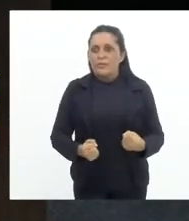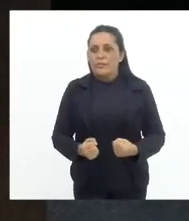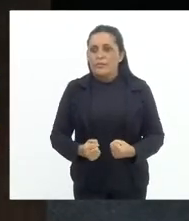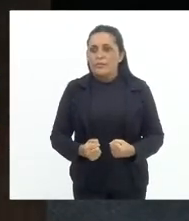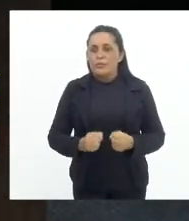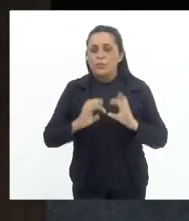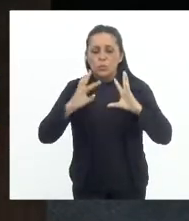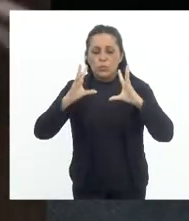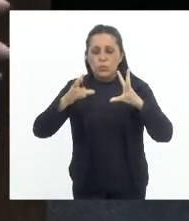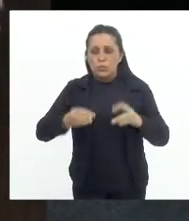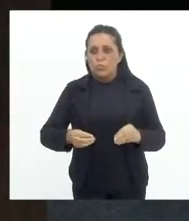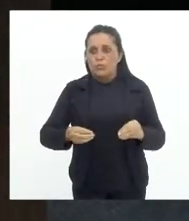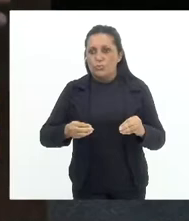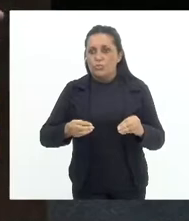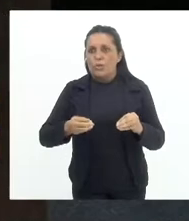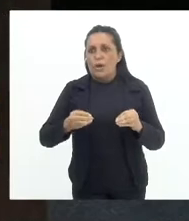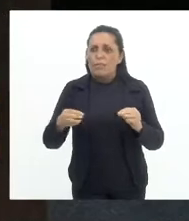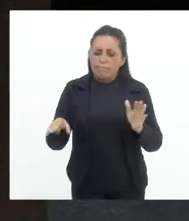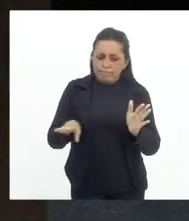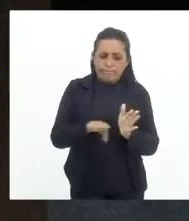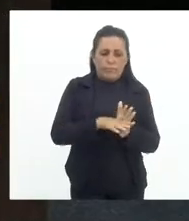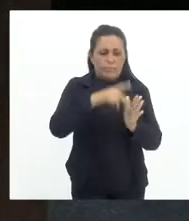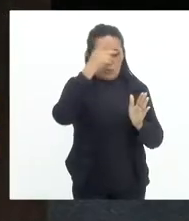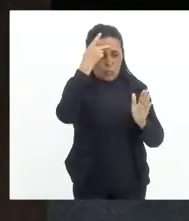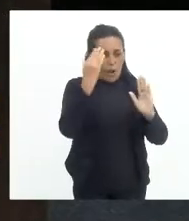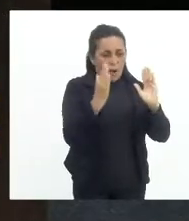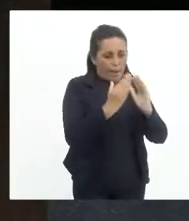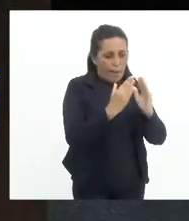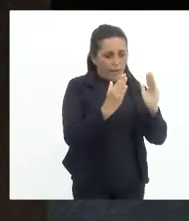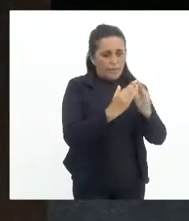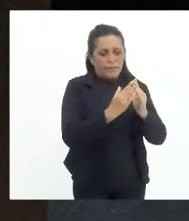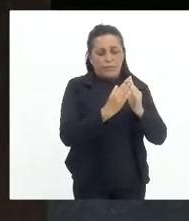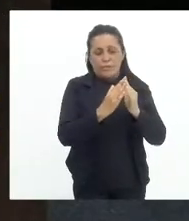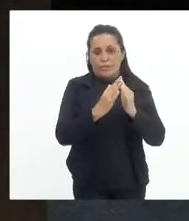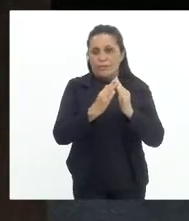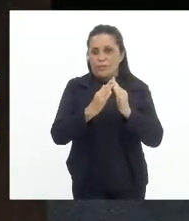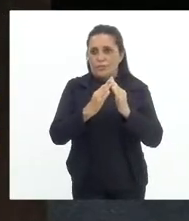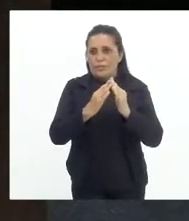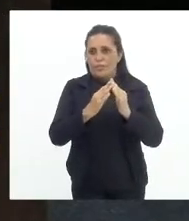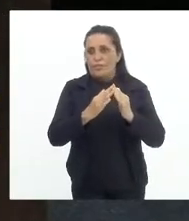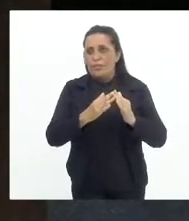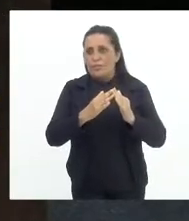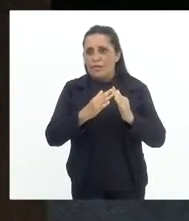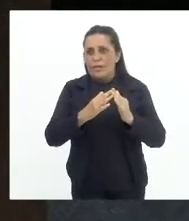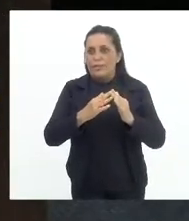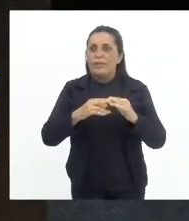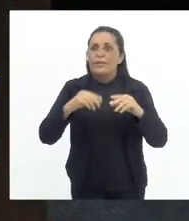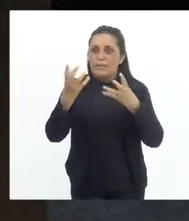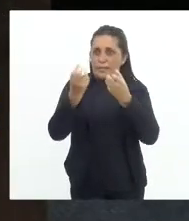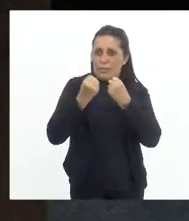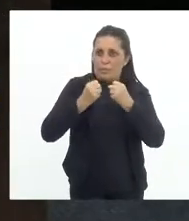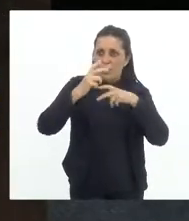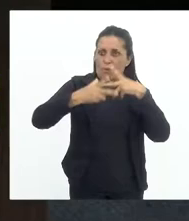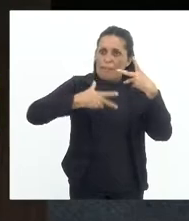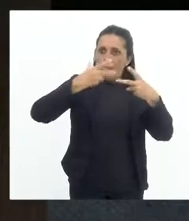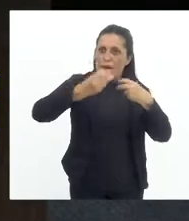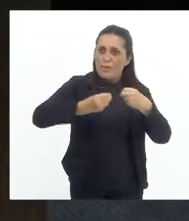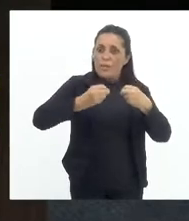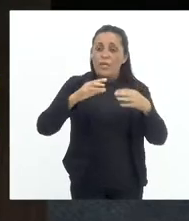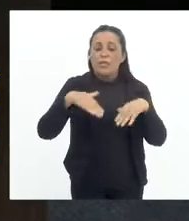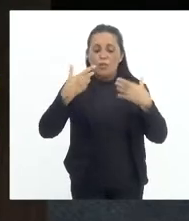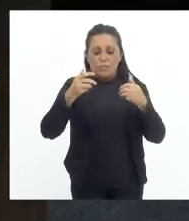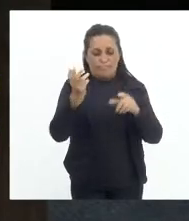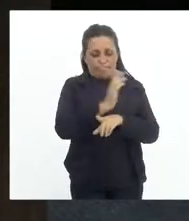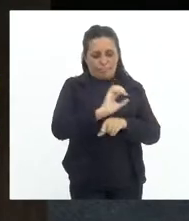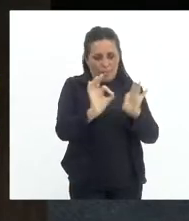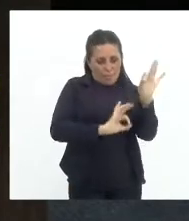tudo foi até a pessoa na casa dela onde ela escolhi a receber o e fizemos